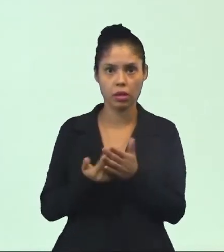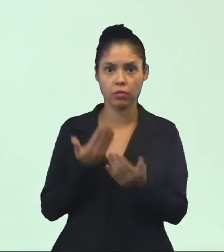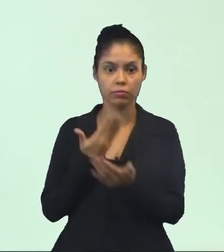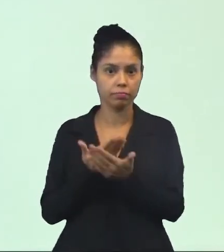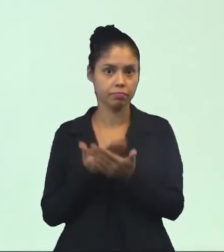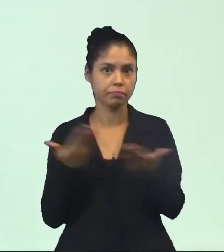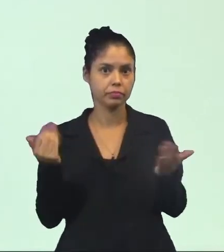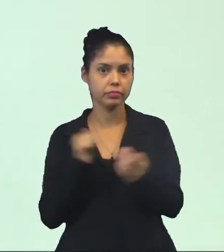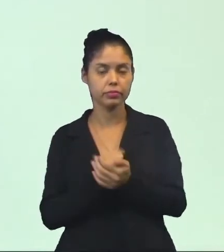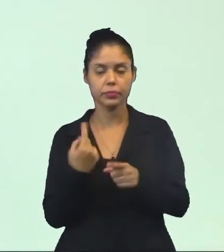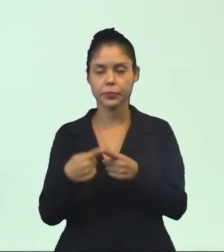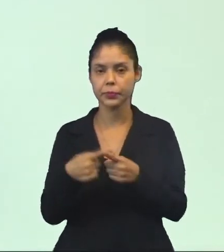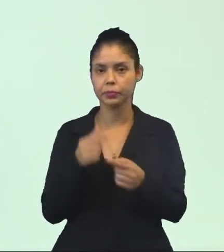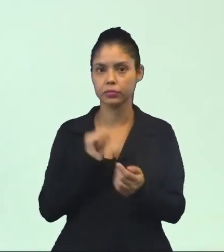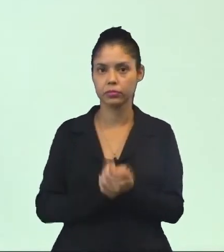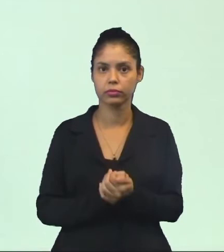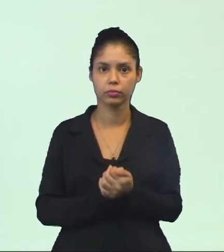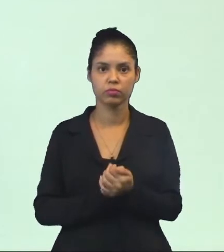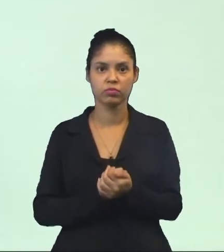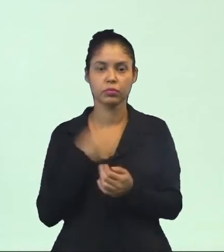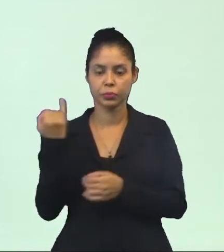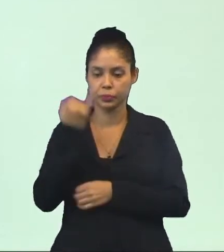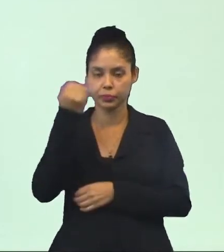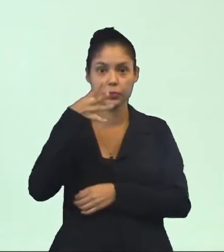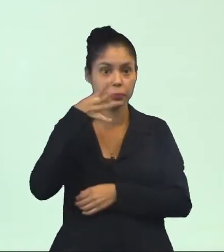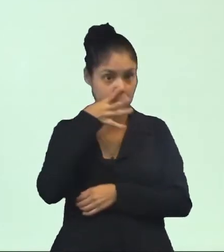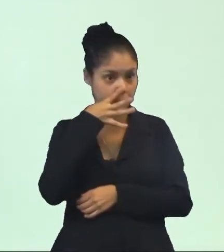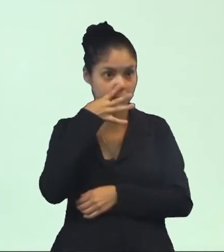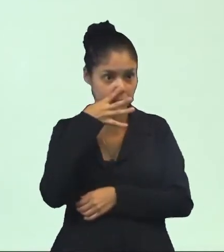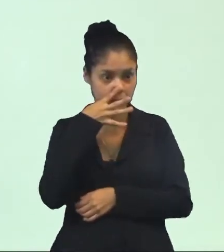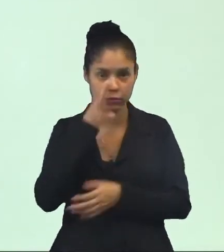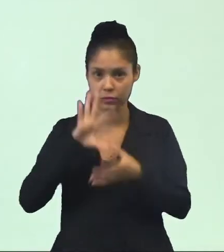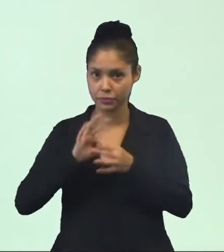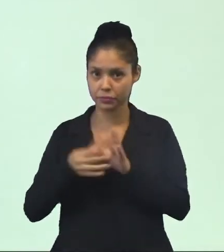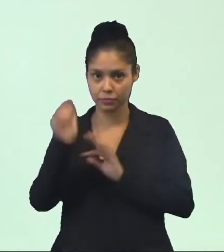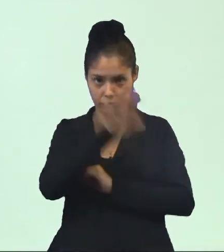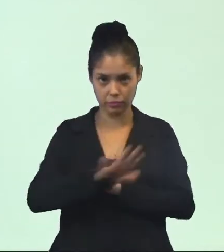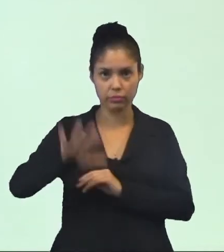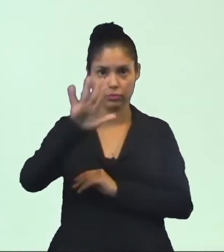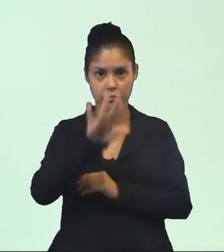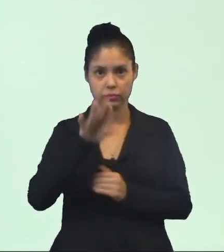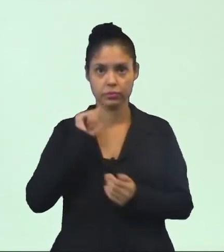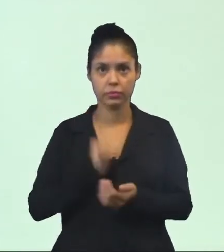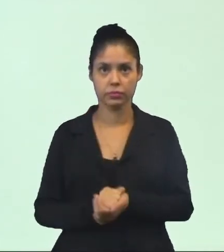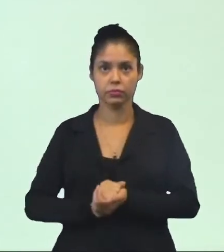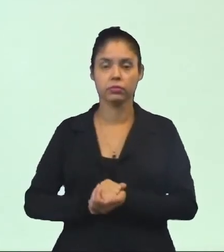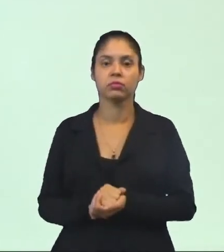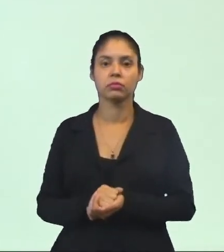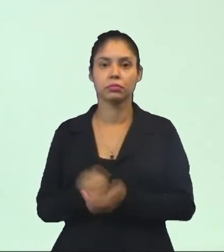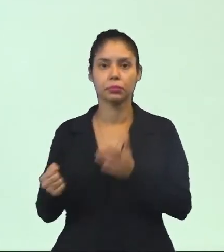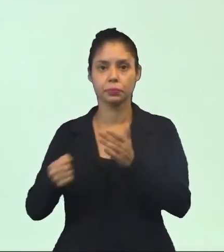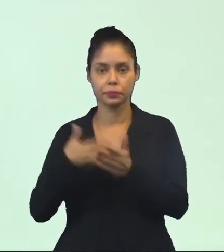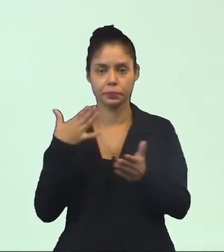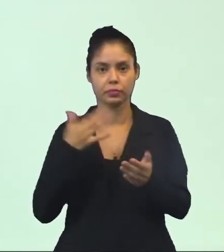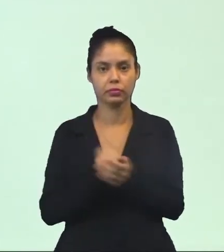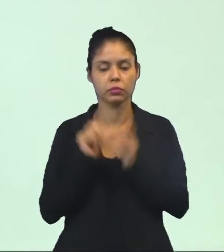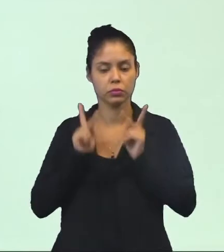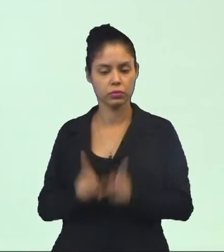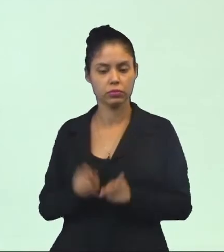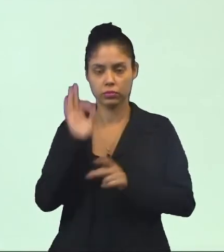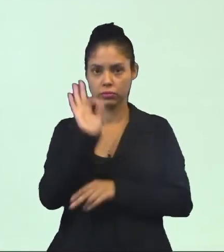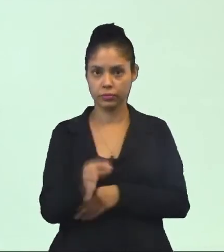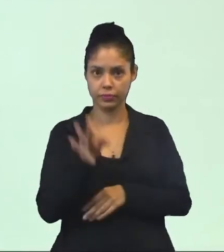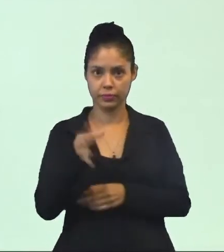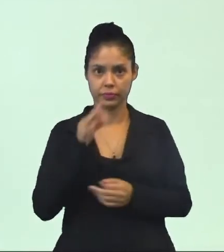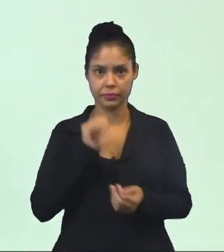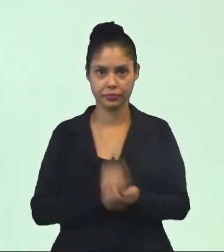eu não vou perder essa aula porque ela é muito interessante, ela me contextualiza, ela me mostra uma série de posturas corretas em